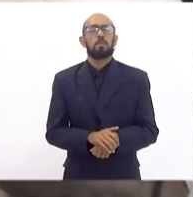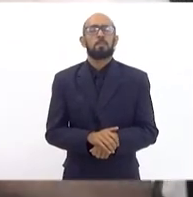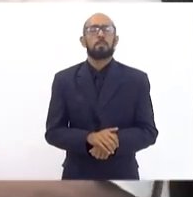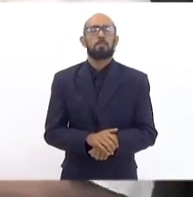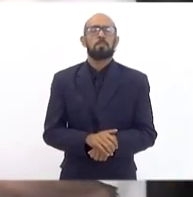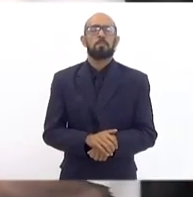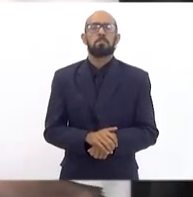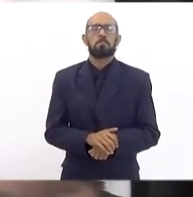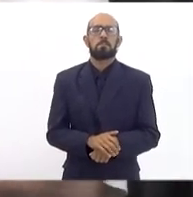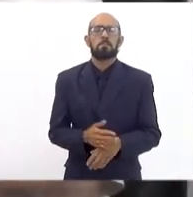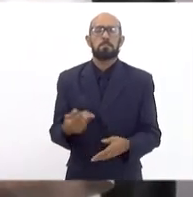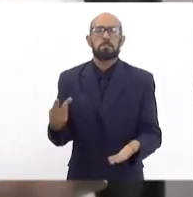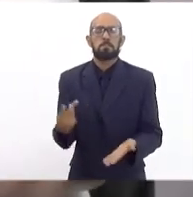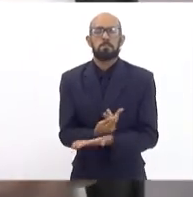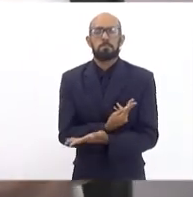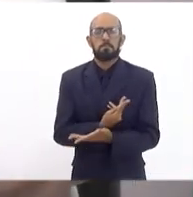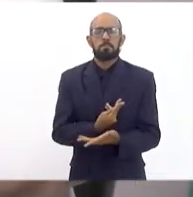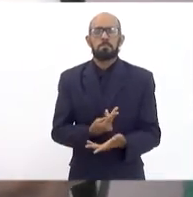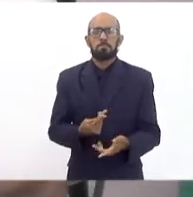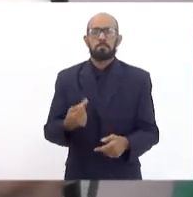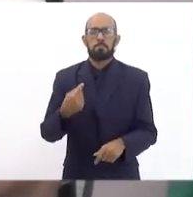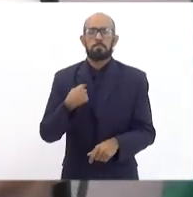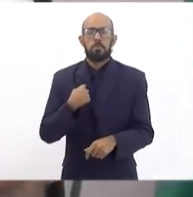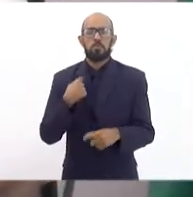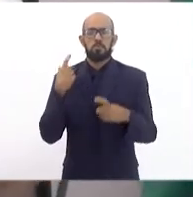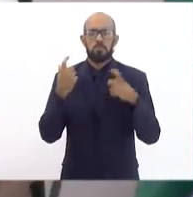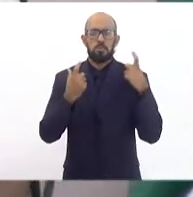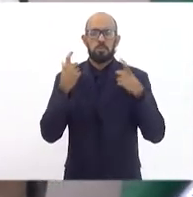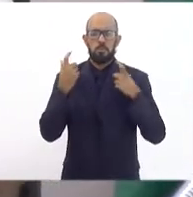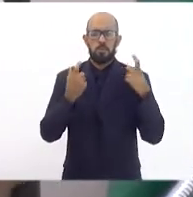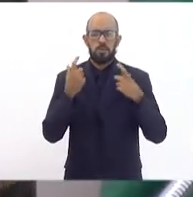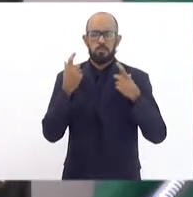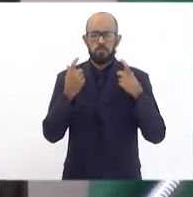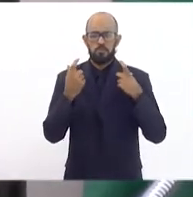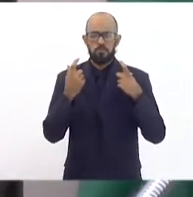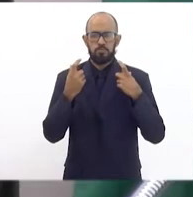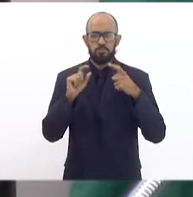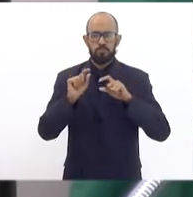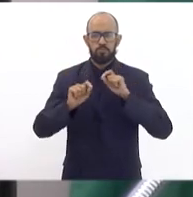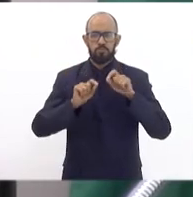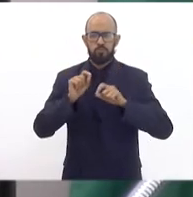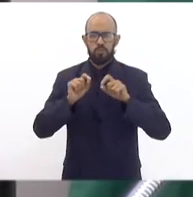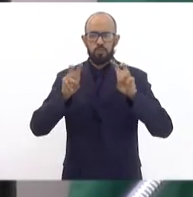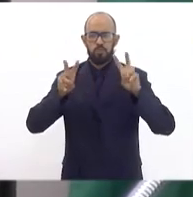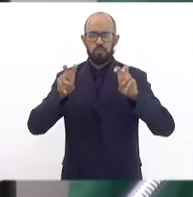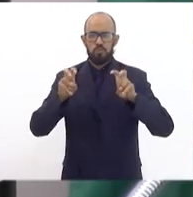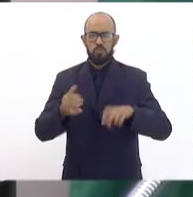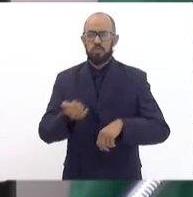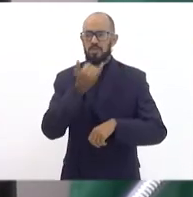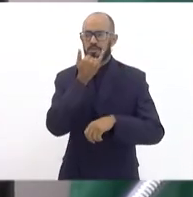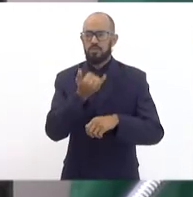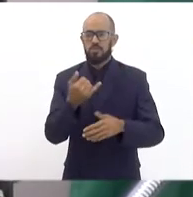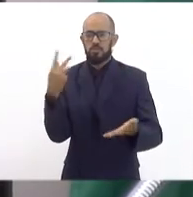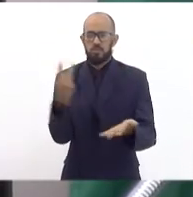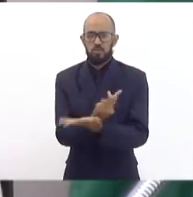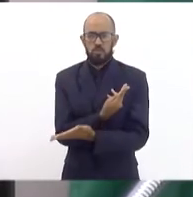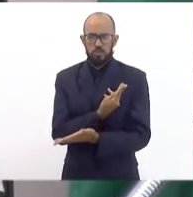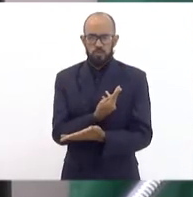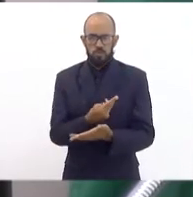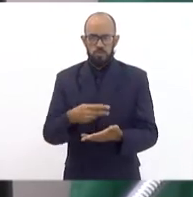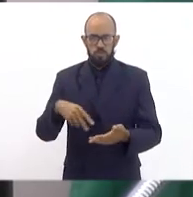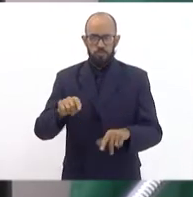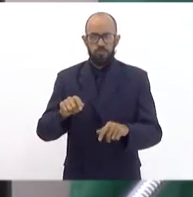uma das partes que a gente teve uma certa preocupação foi relativa aos acidentes que aconteciam,